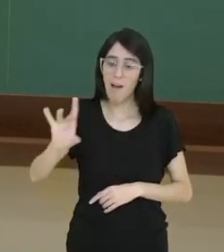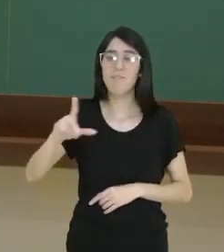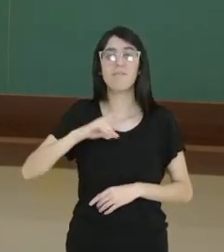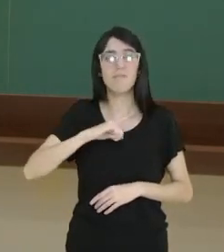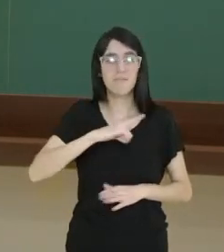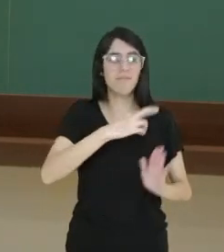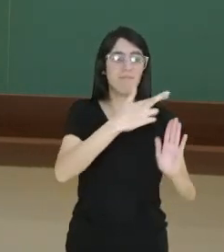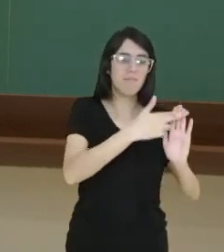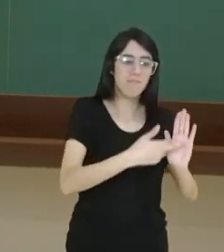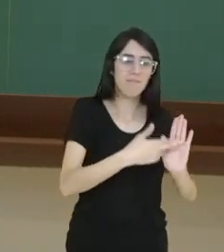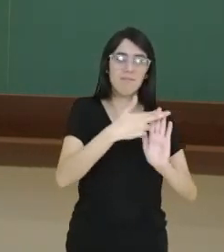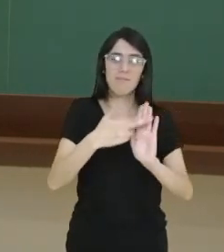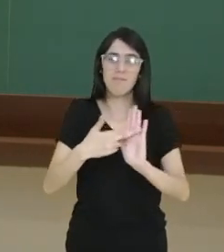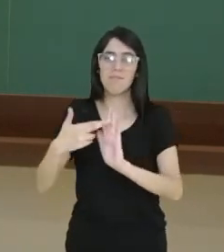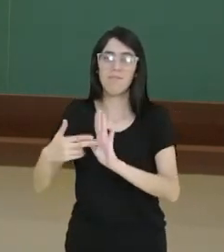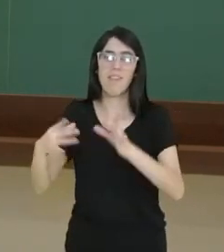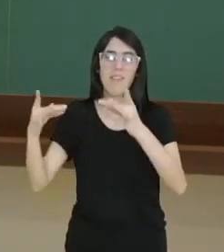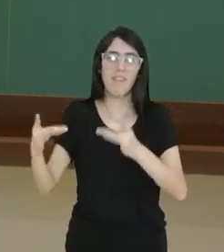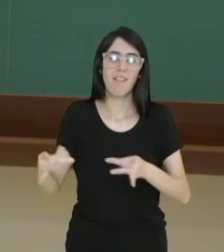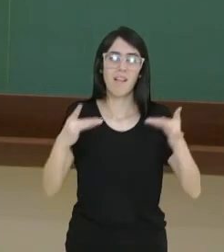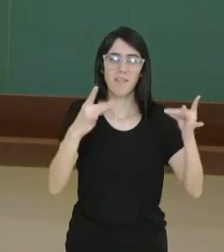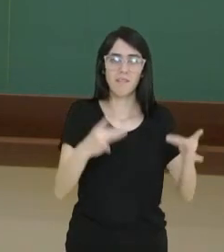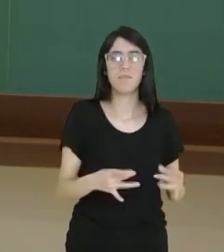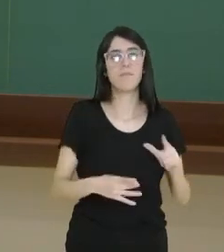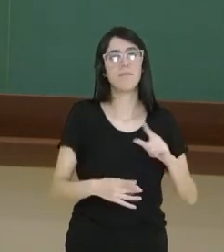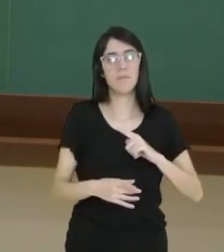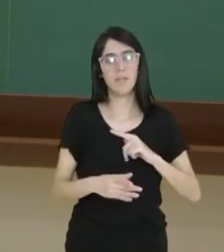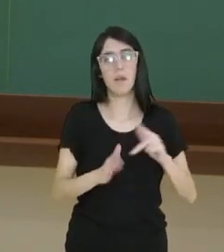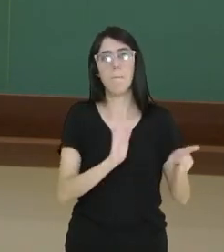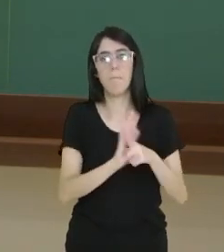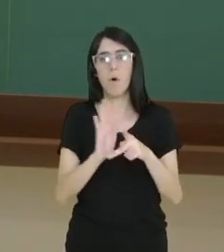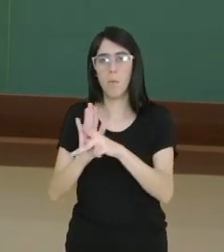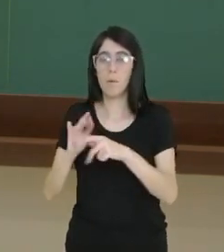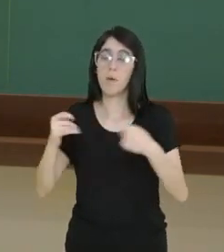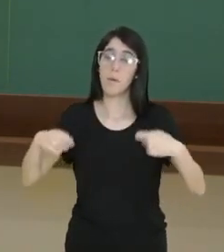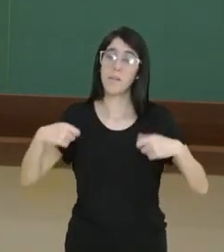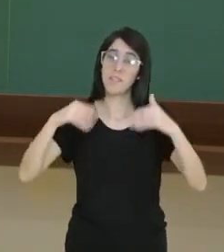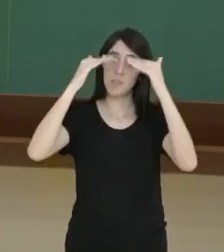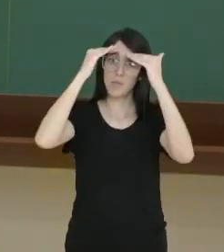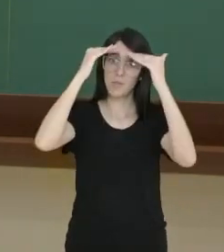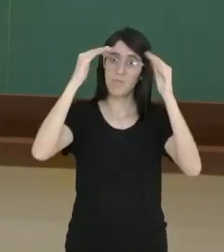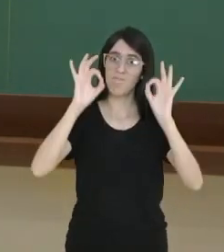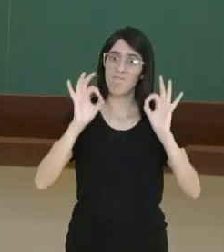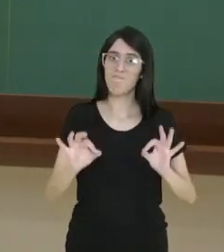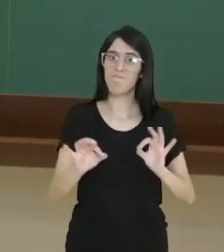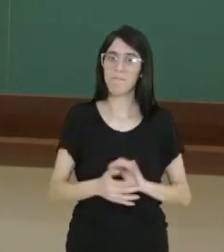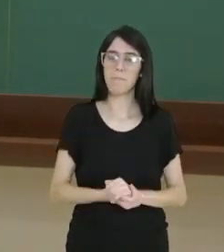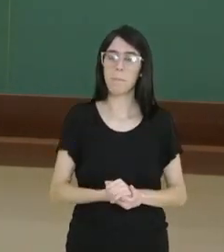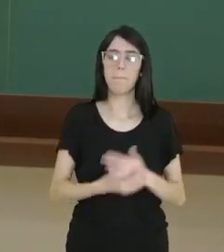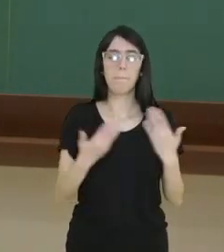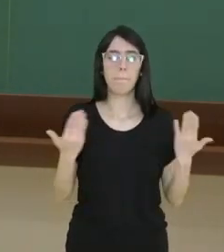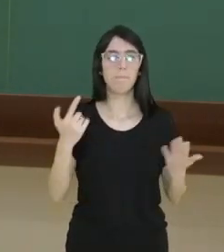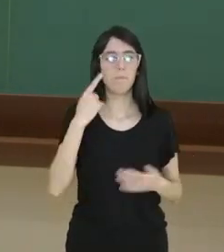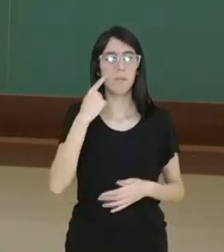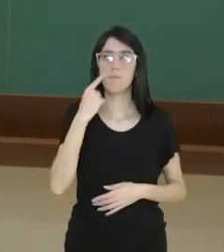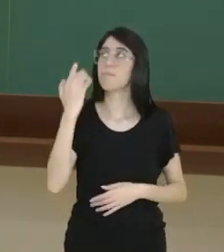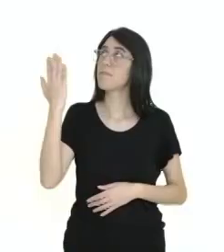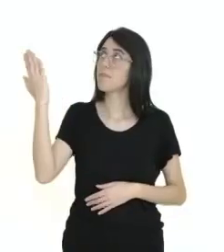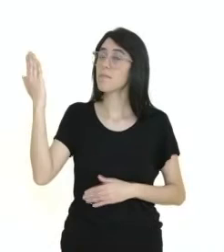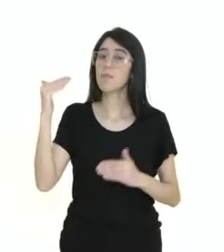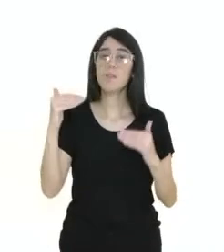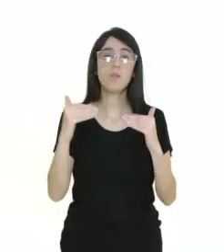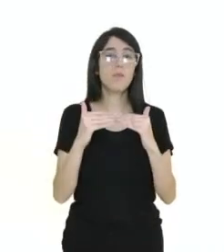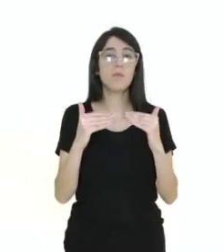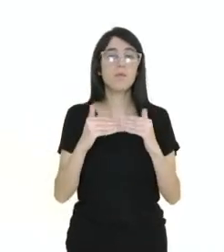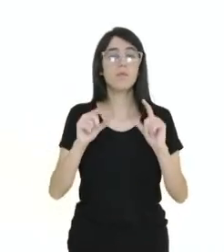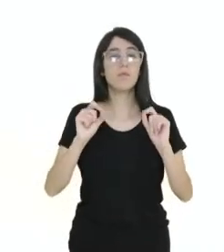né, o seu detalhe, a sua regra, e ela precisa ser cumprida, certo? Então aqui, ó, a concordância sempre